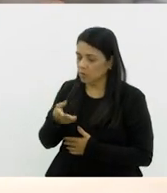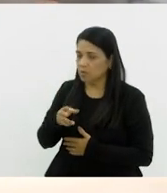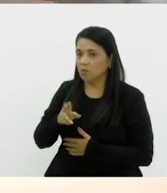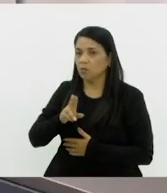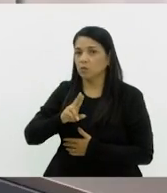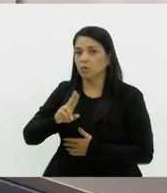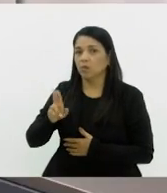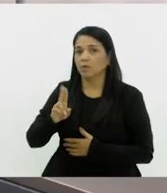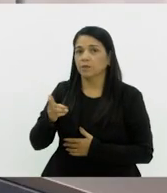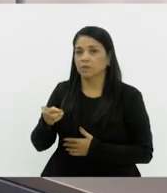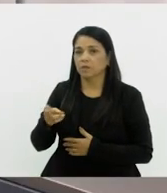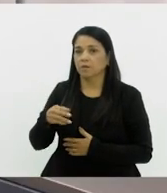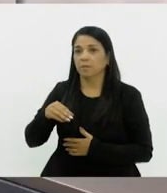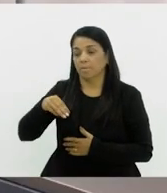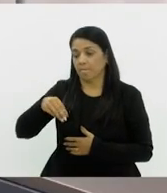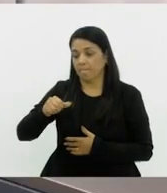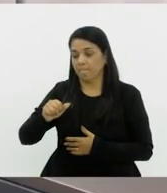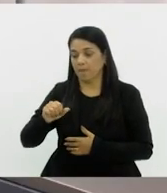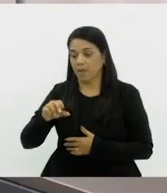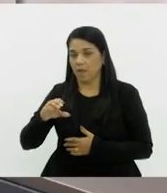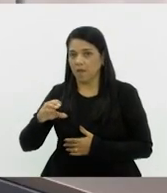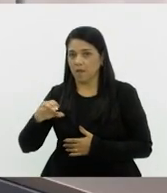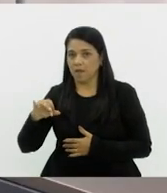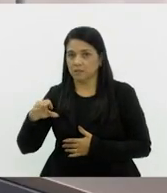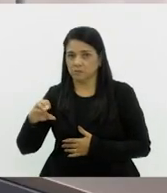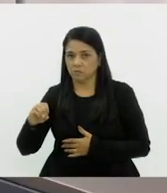Agora, o senhor Márcio.